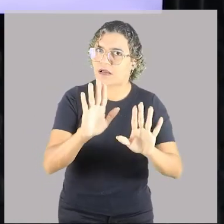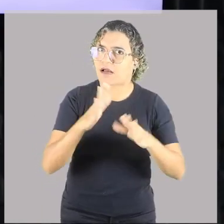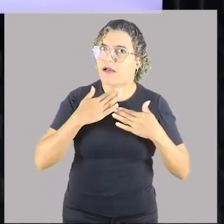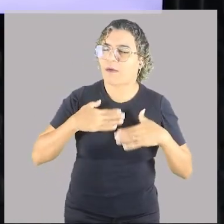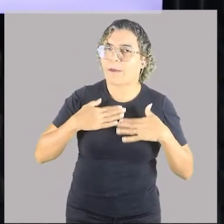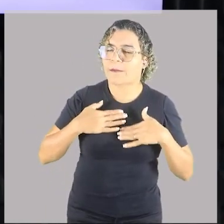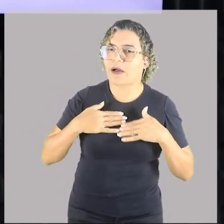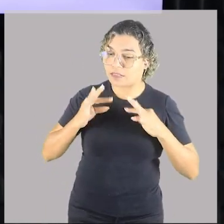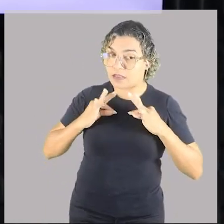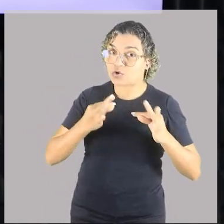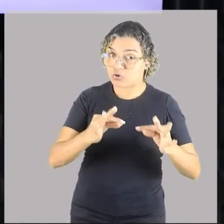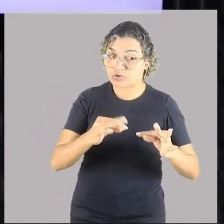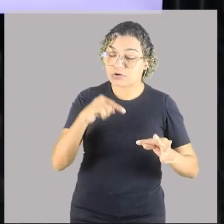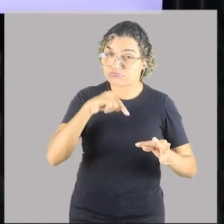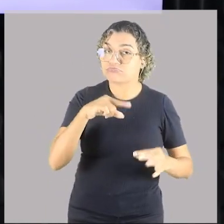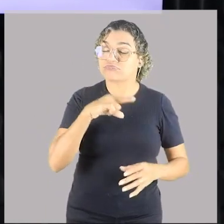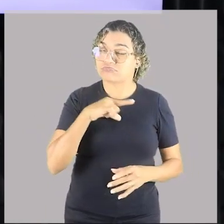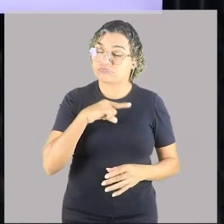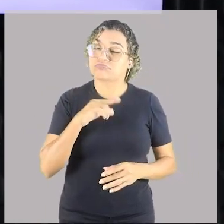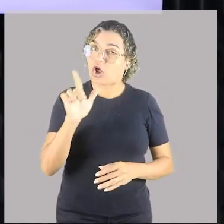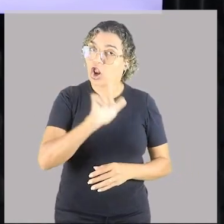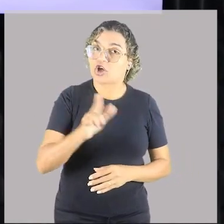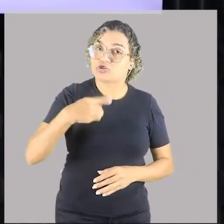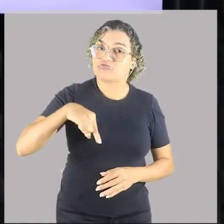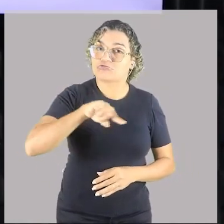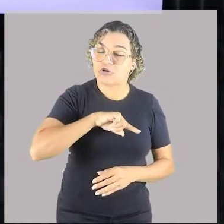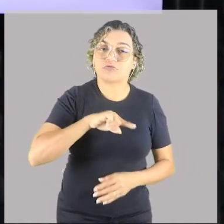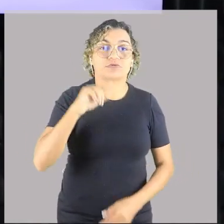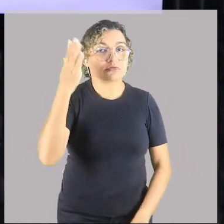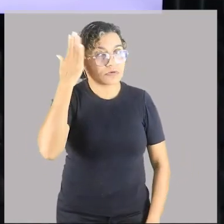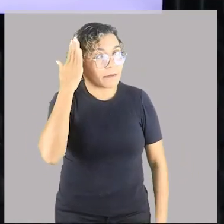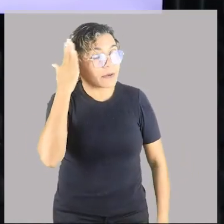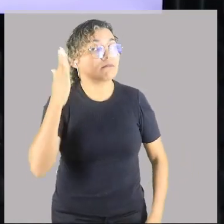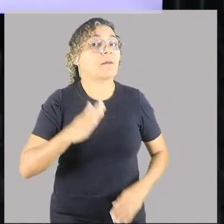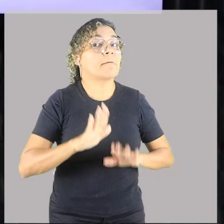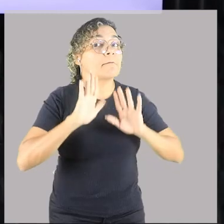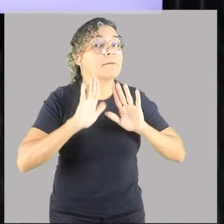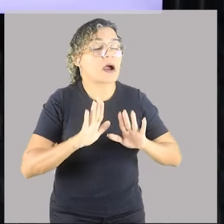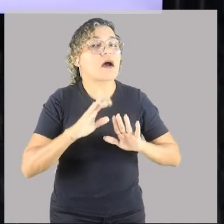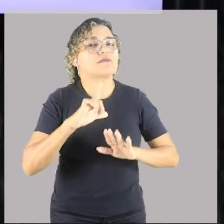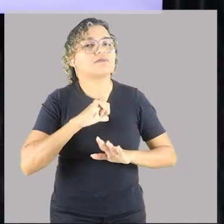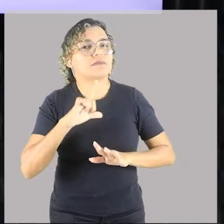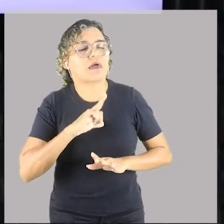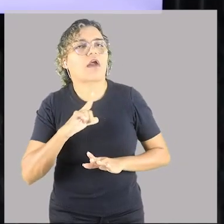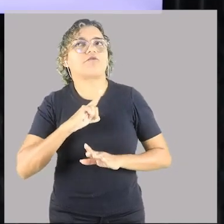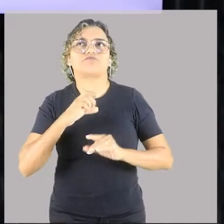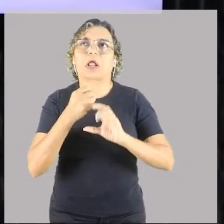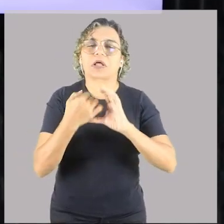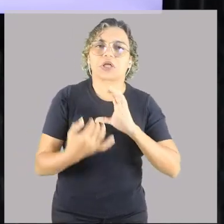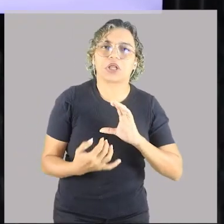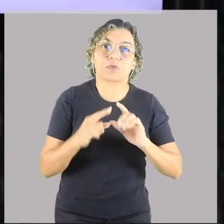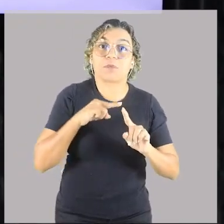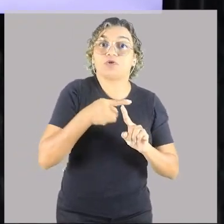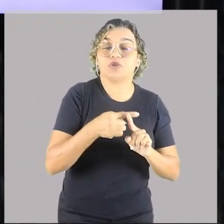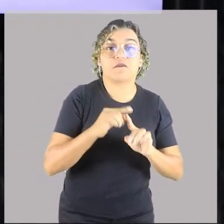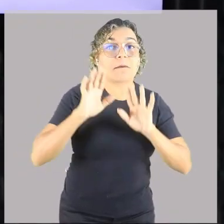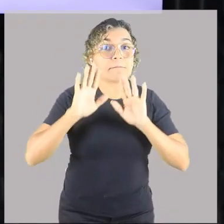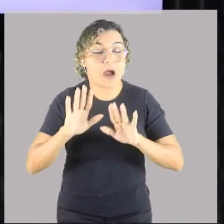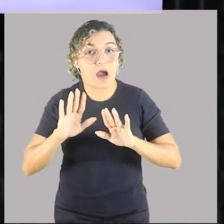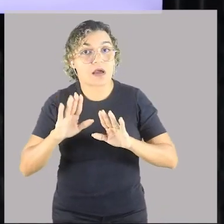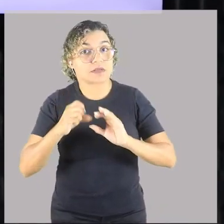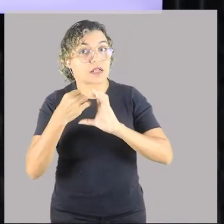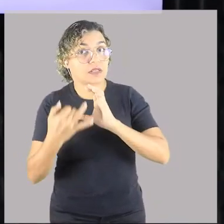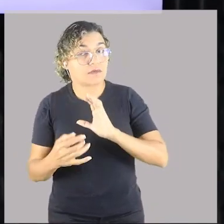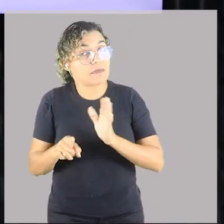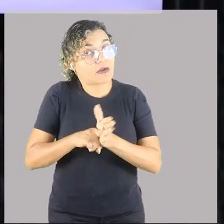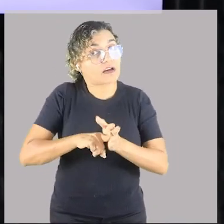A tecnologia, ela tem, lógico, como todos nós aqui sabemos perfeitamente, tem muitos aspectos positivos, mas também tem